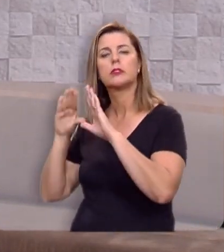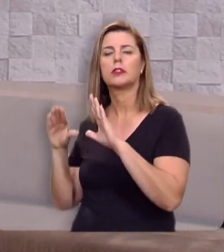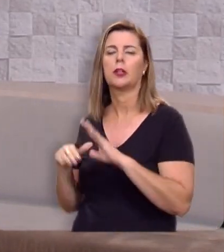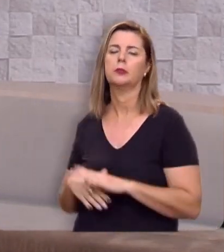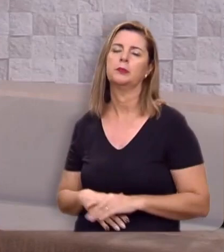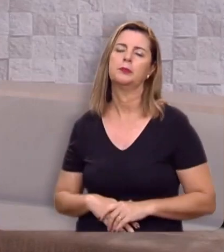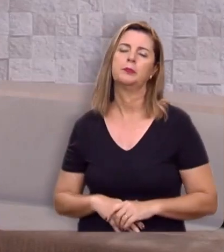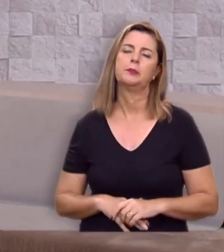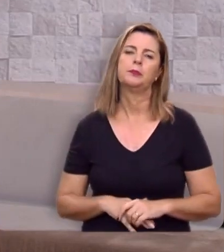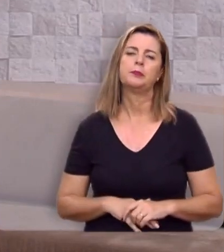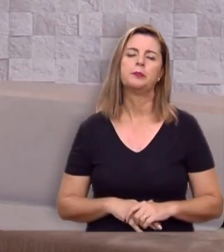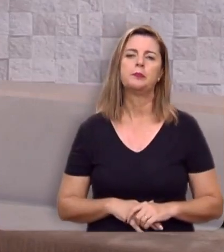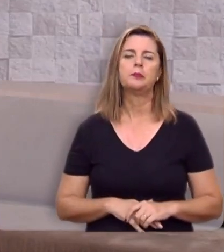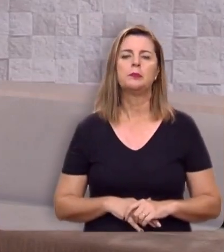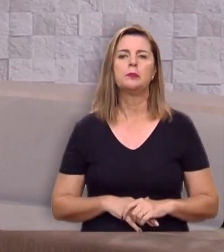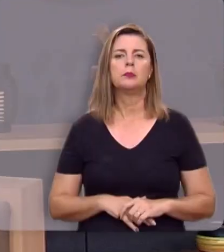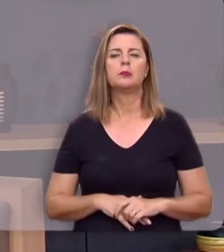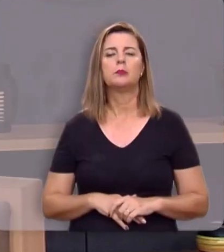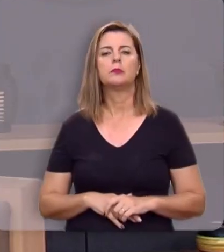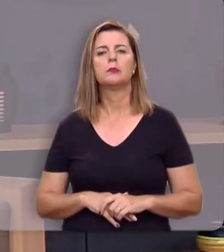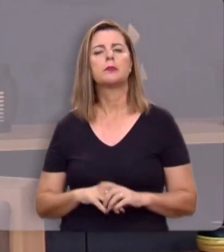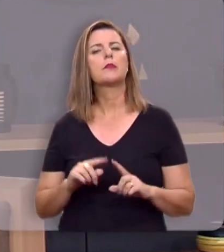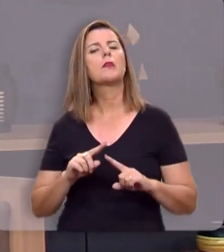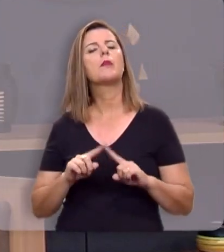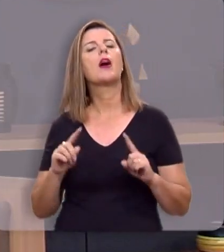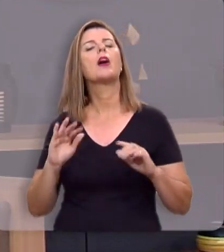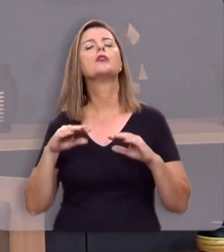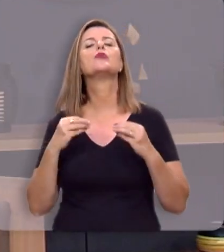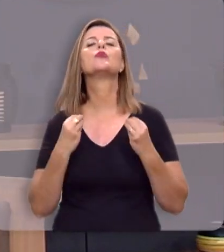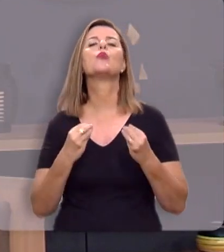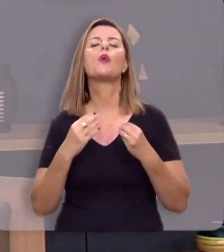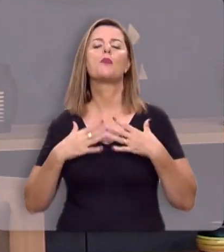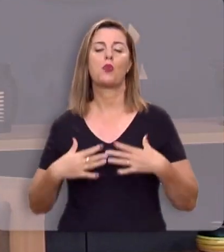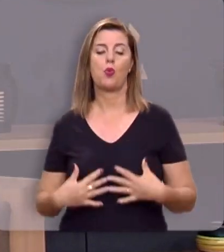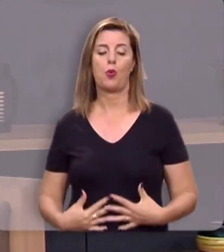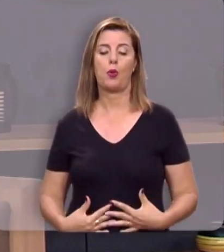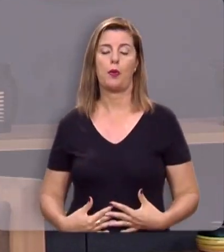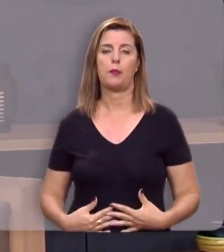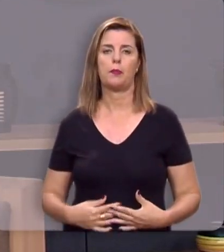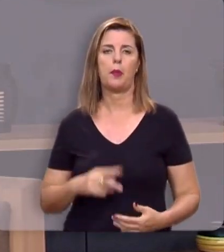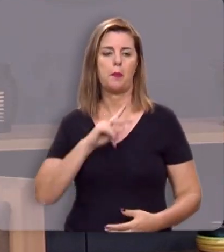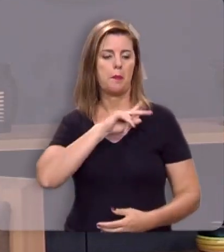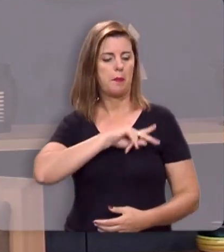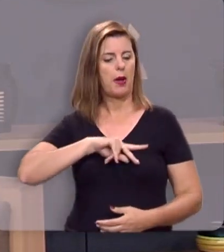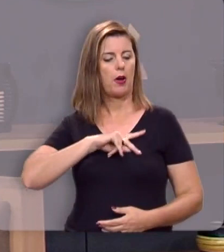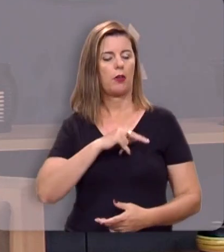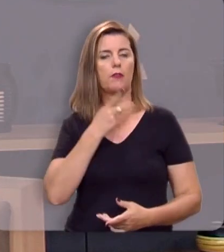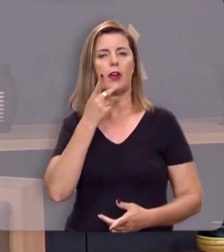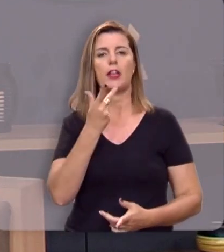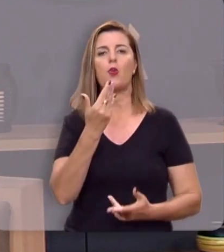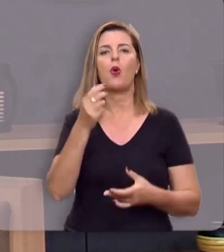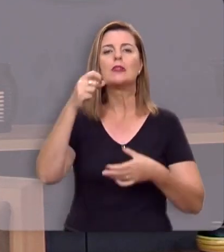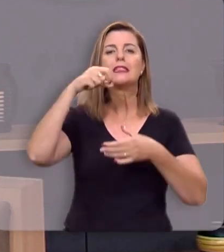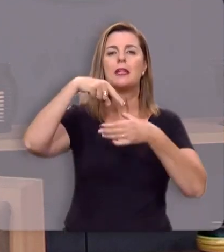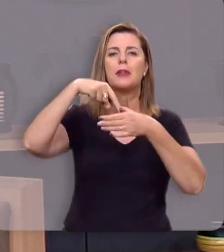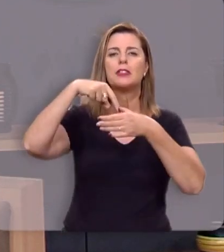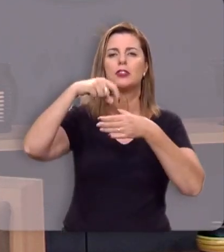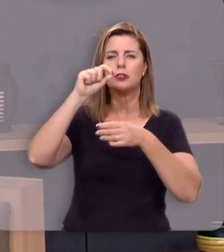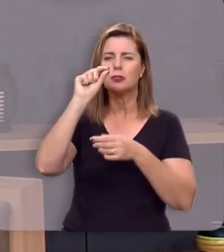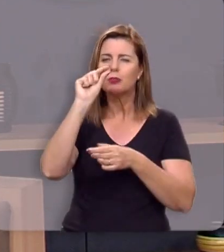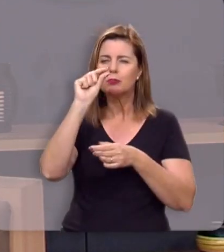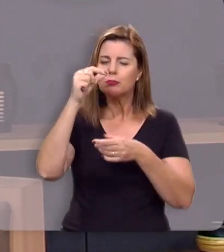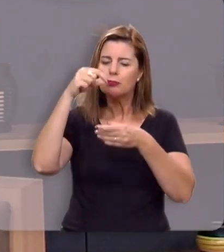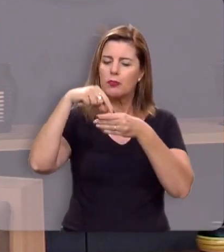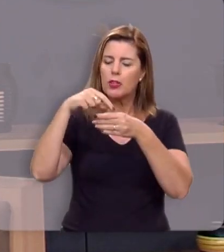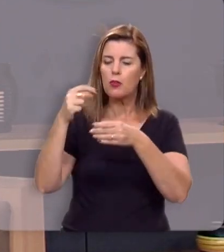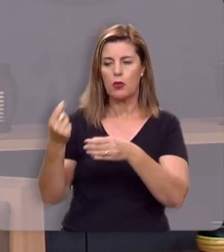para a bem-aventurança eterna. Mas como será esse corpo? Aí Paulo vai dizer que é como a semente. Se você